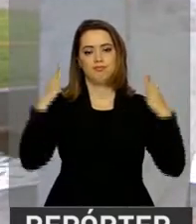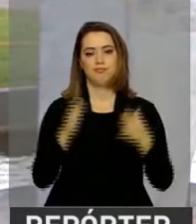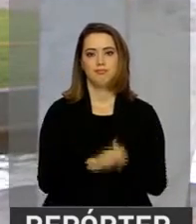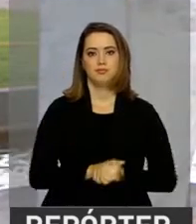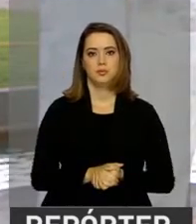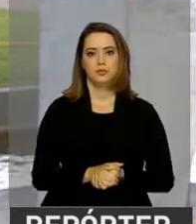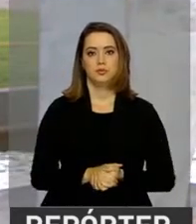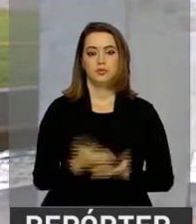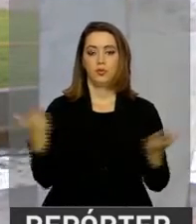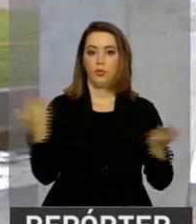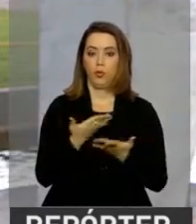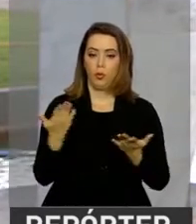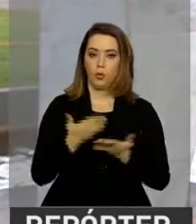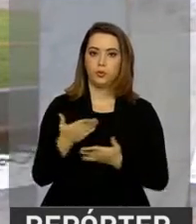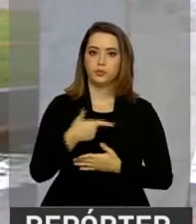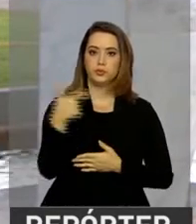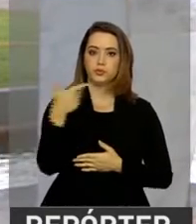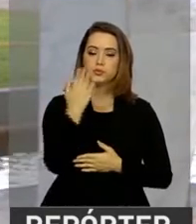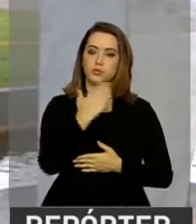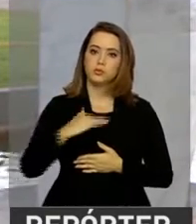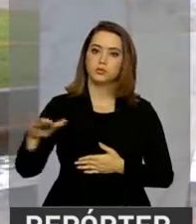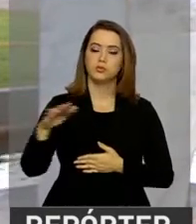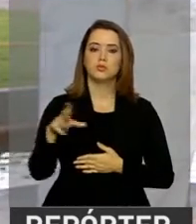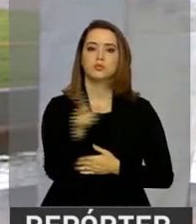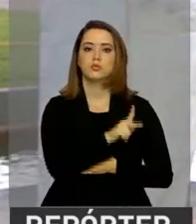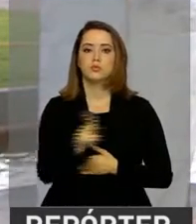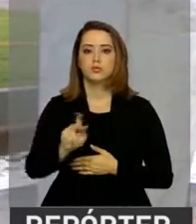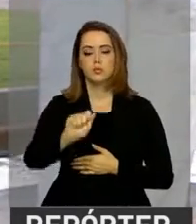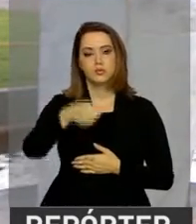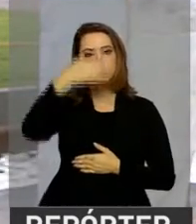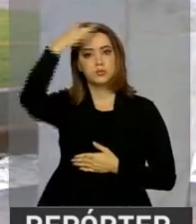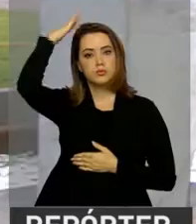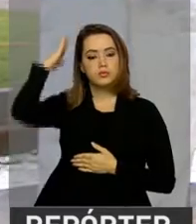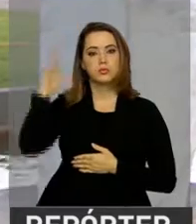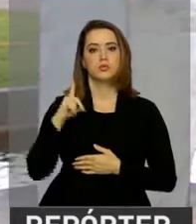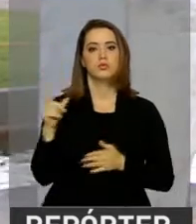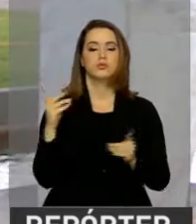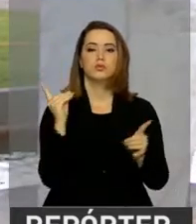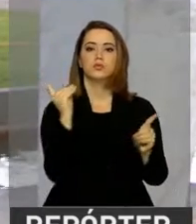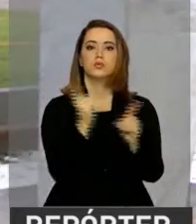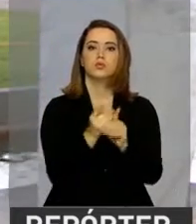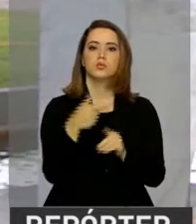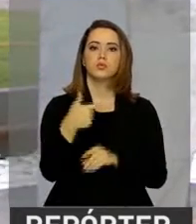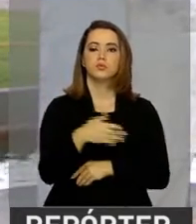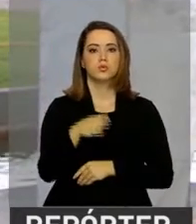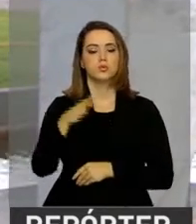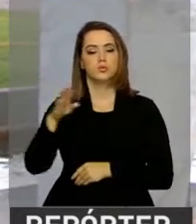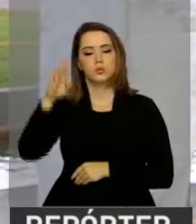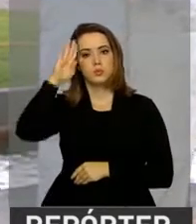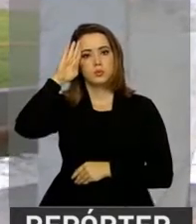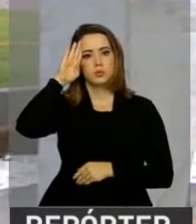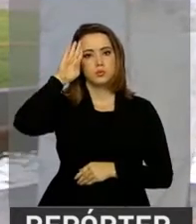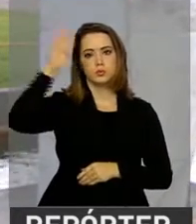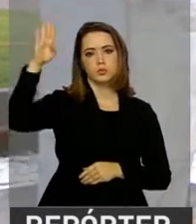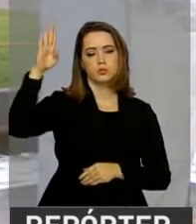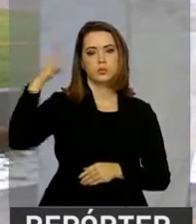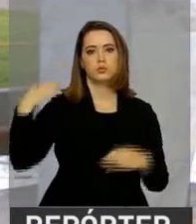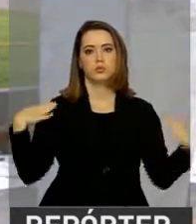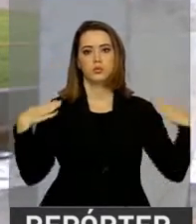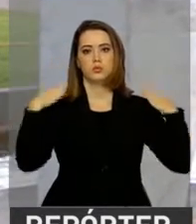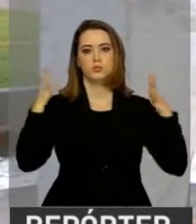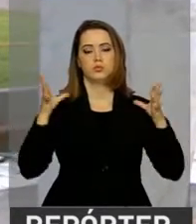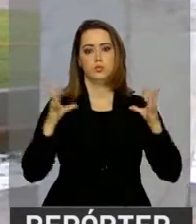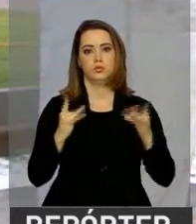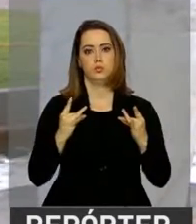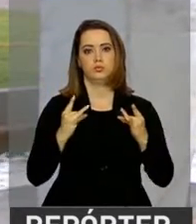E hoje, às 14h30, o presidente em exercício Michel Temer recebe aqui no Palácio do Planalto o coronel Afonso Heliodoro. Afonso